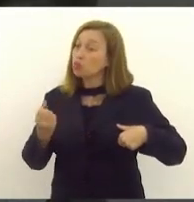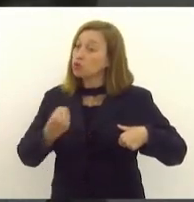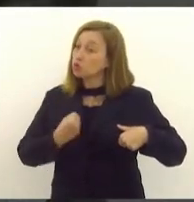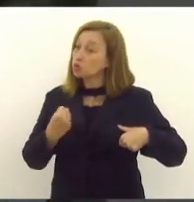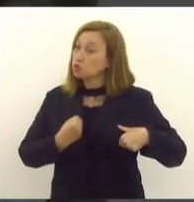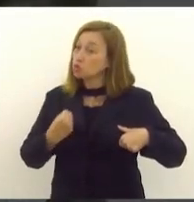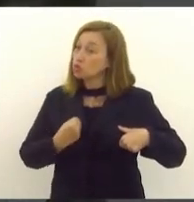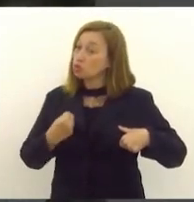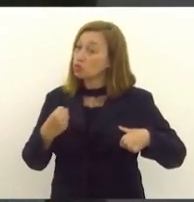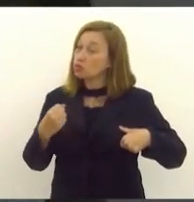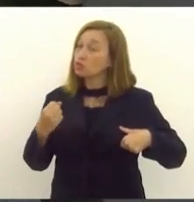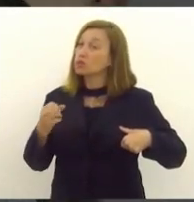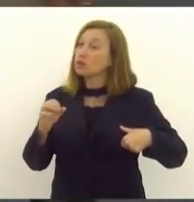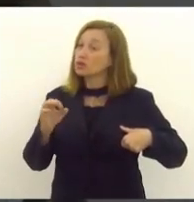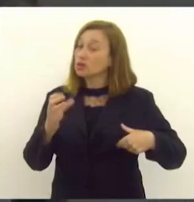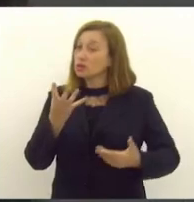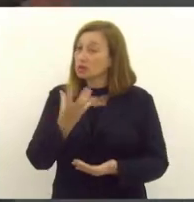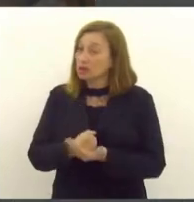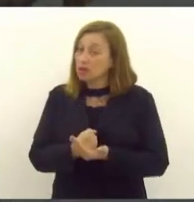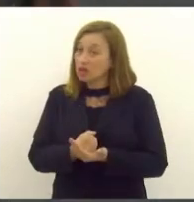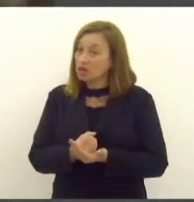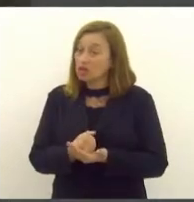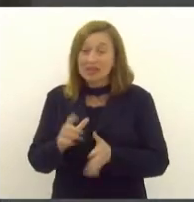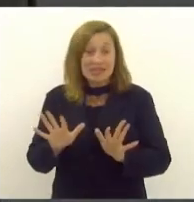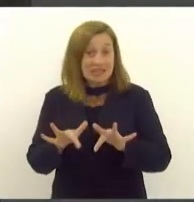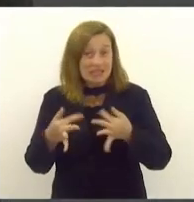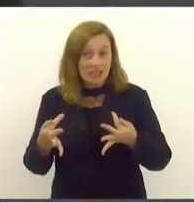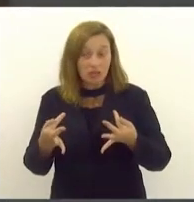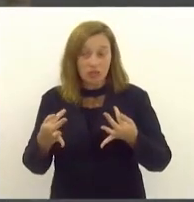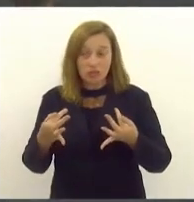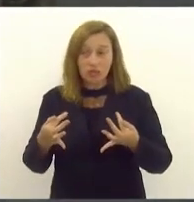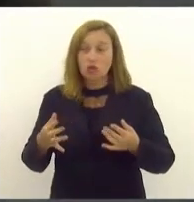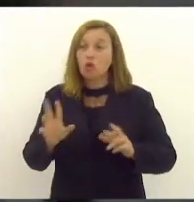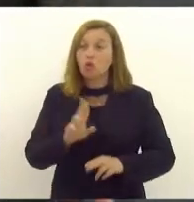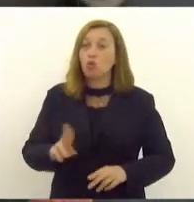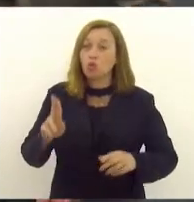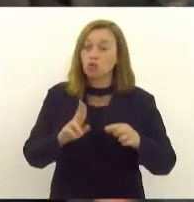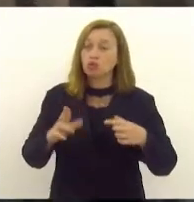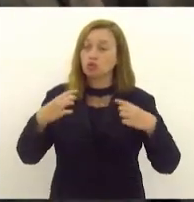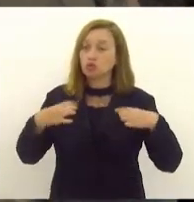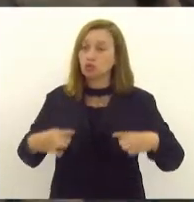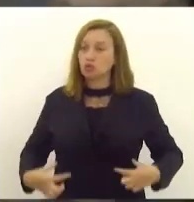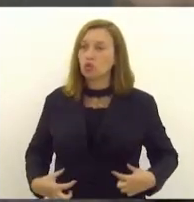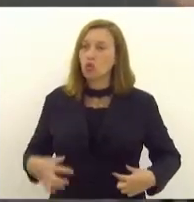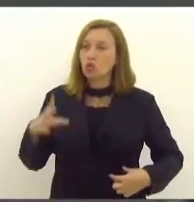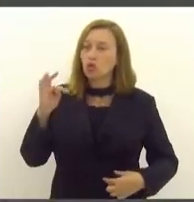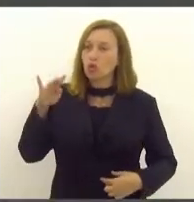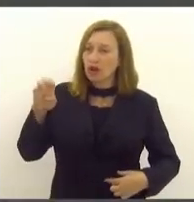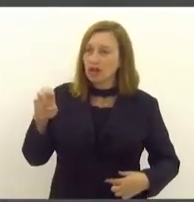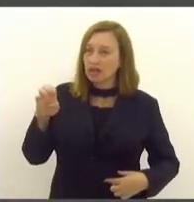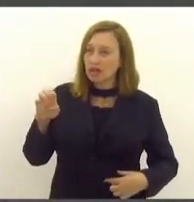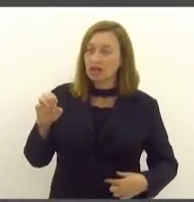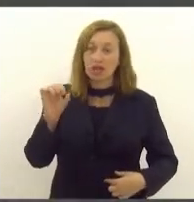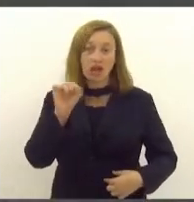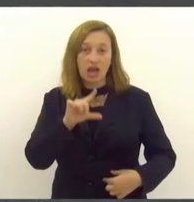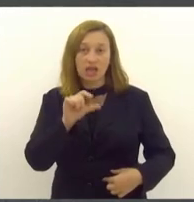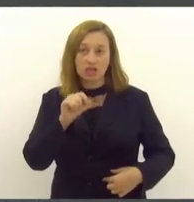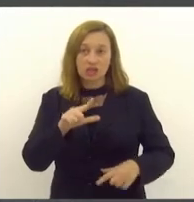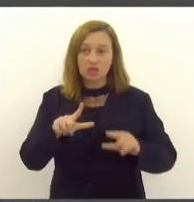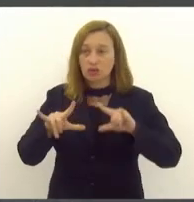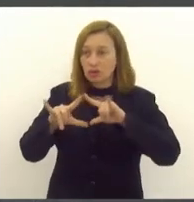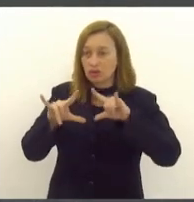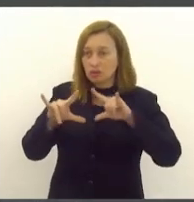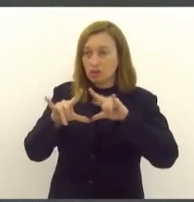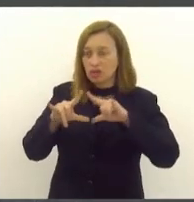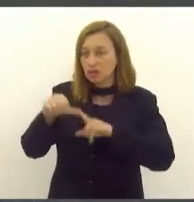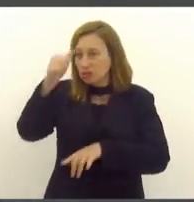visível Eles simplesmente vestem coletes azuis são a milícia do prefeito Eduardo